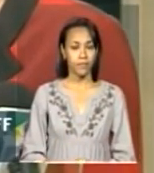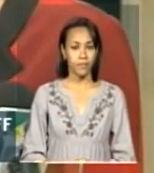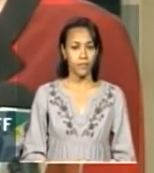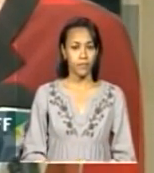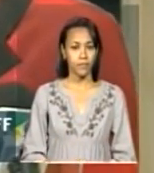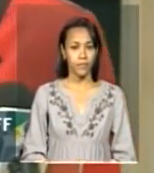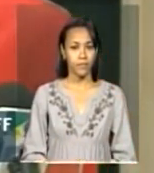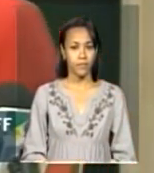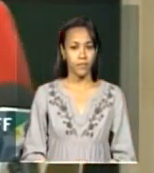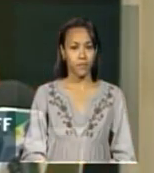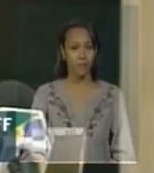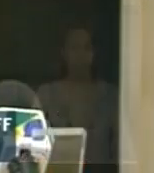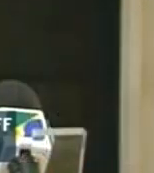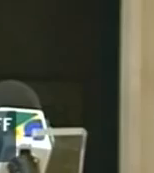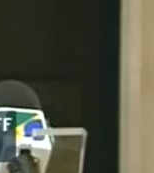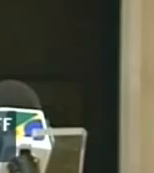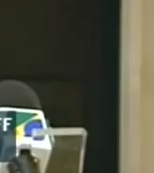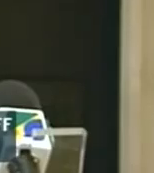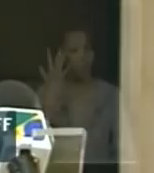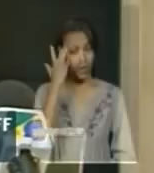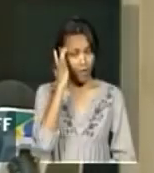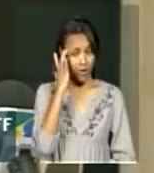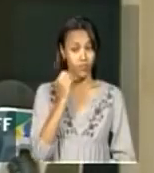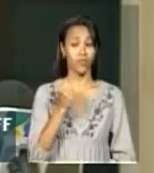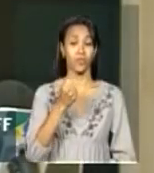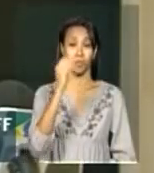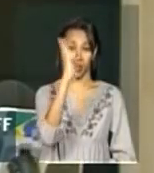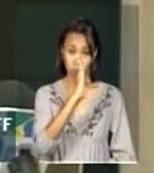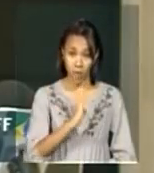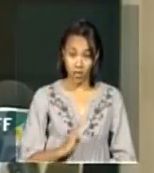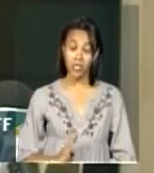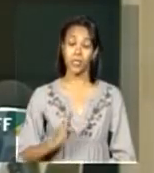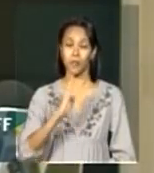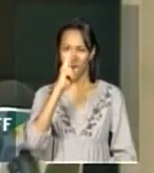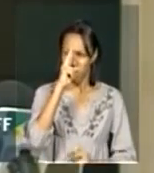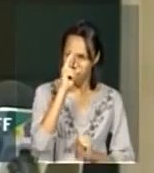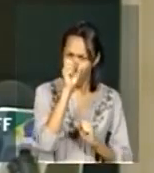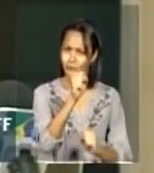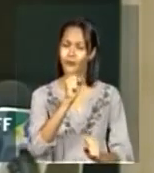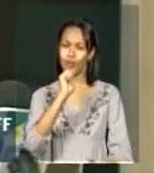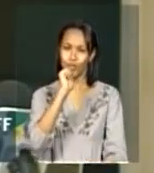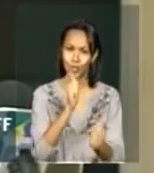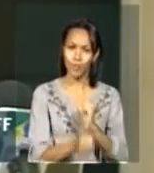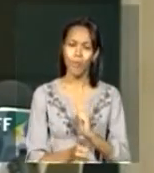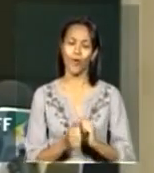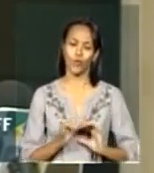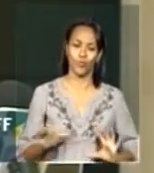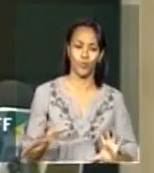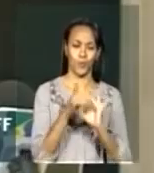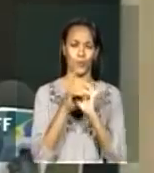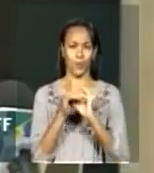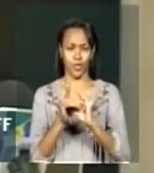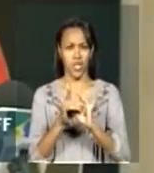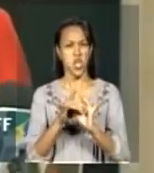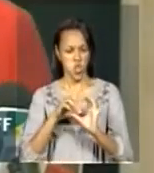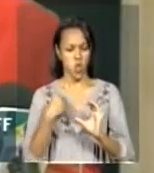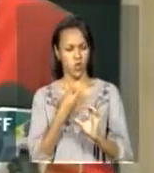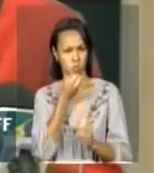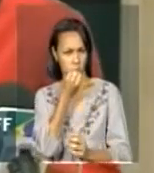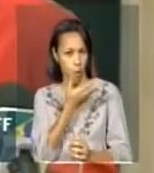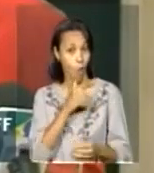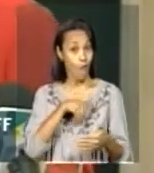no? Olha, eu acho que o Brasil é muito forte hoje em jogos coletivos, né? Nós somos bons